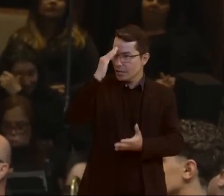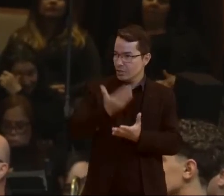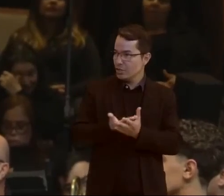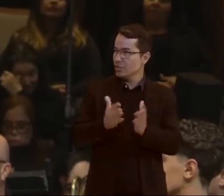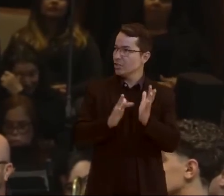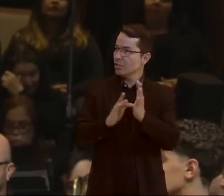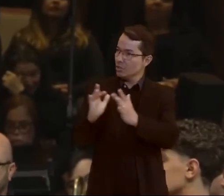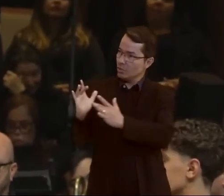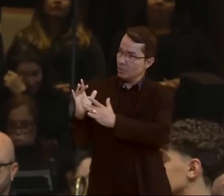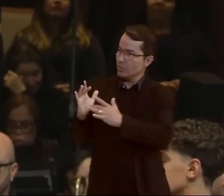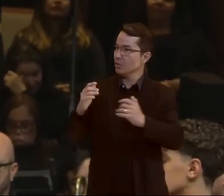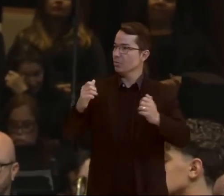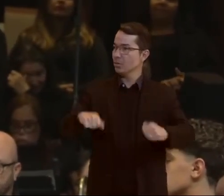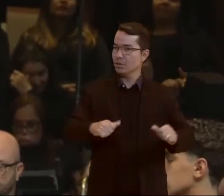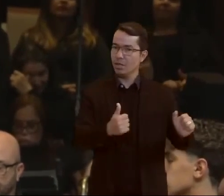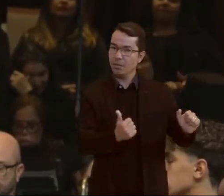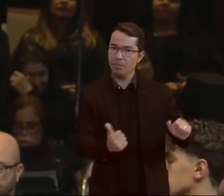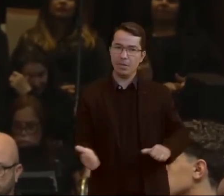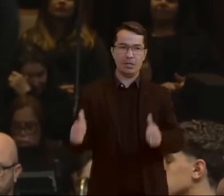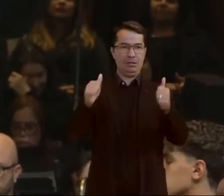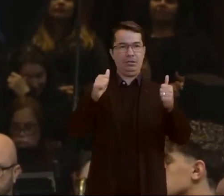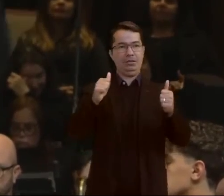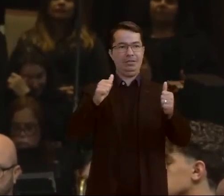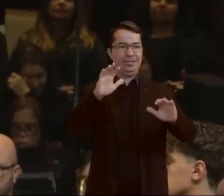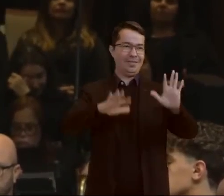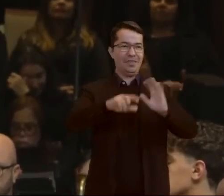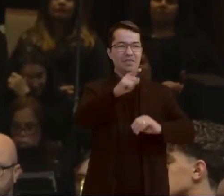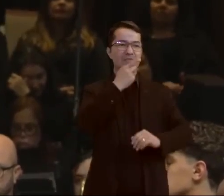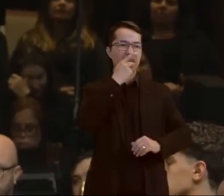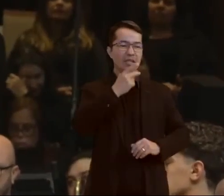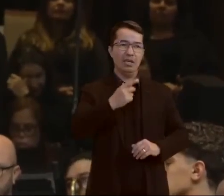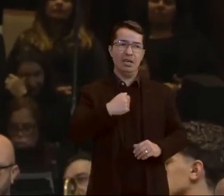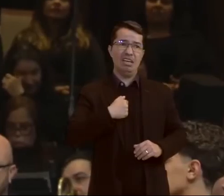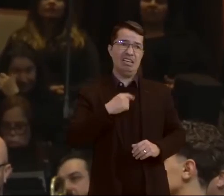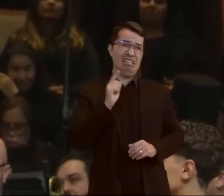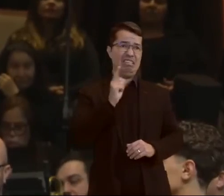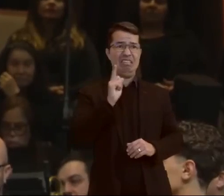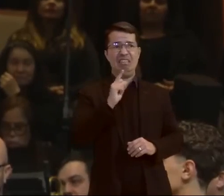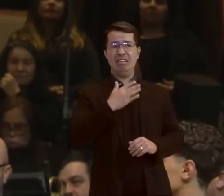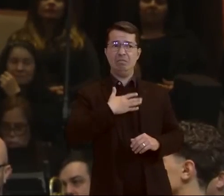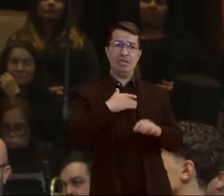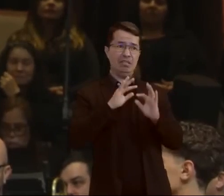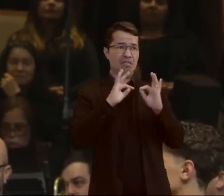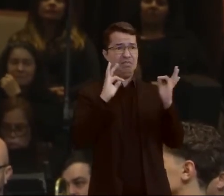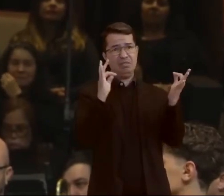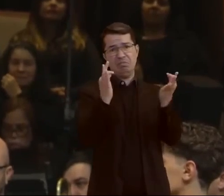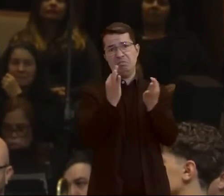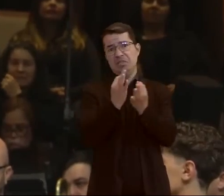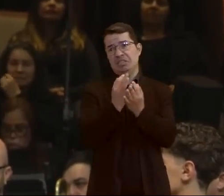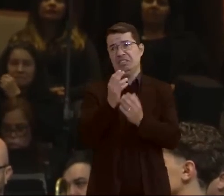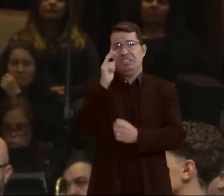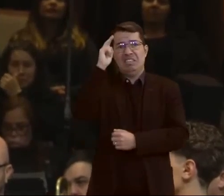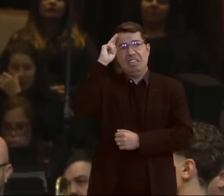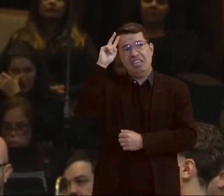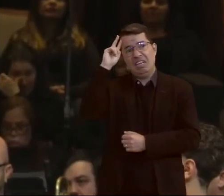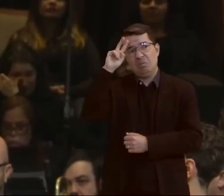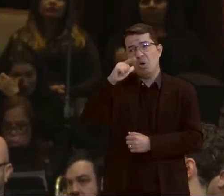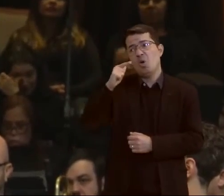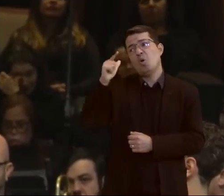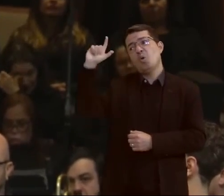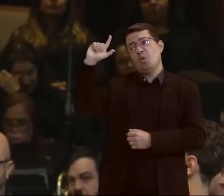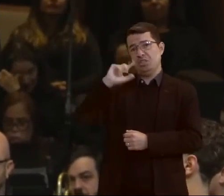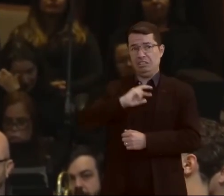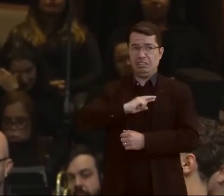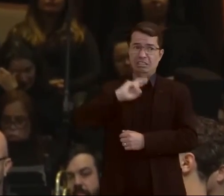assim, não, mas olha só, minha família, minha tradição, e não sei o quê, papapá, e não cumpre o que está na Bíblia,